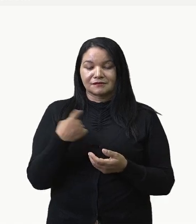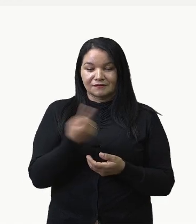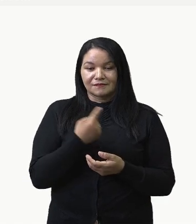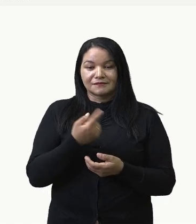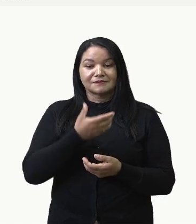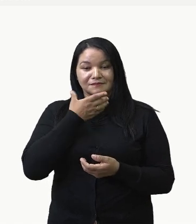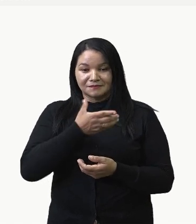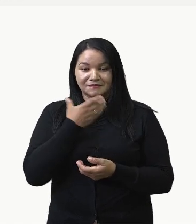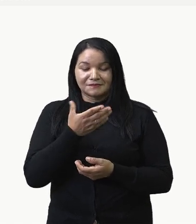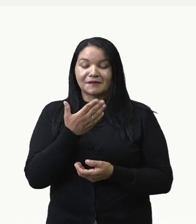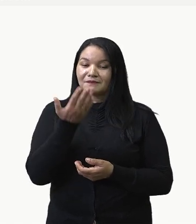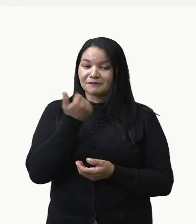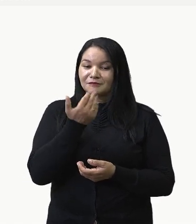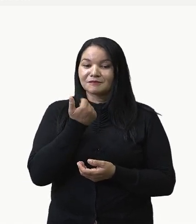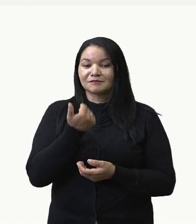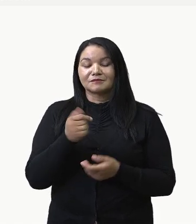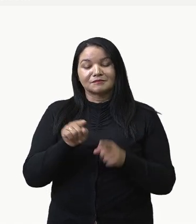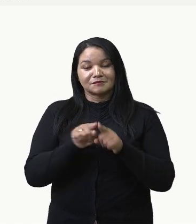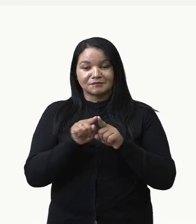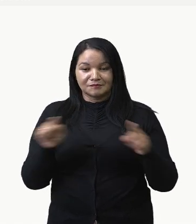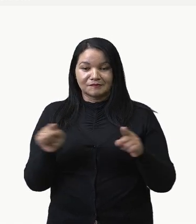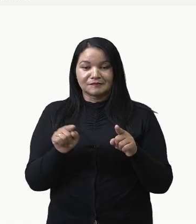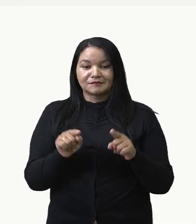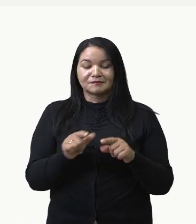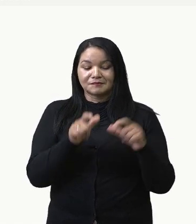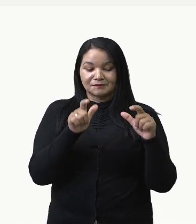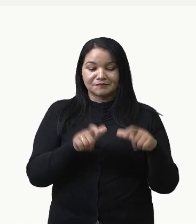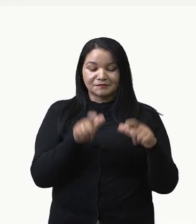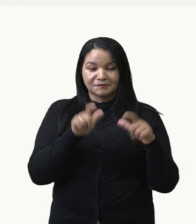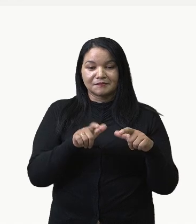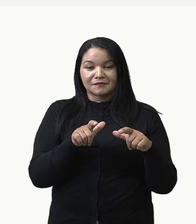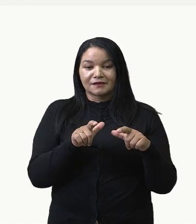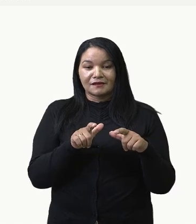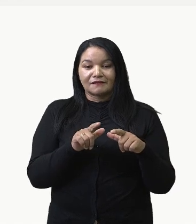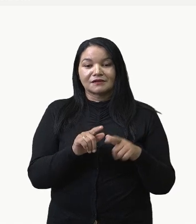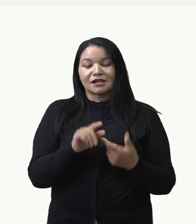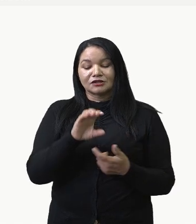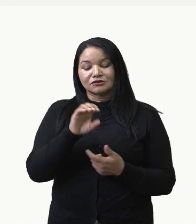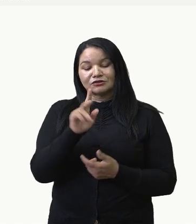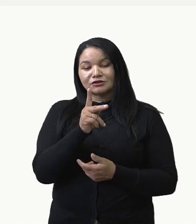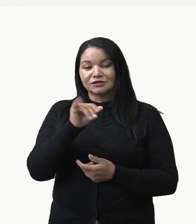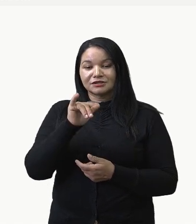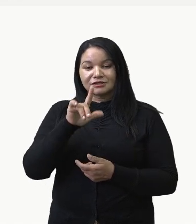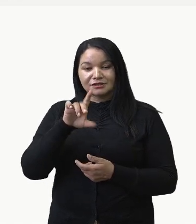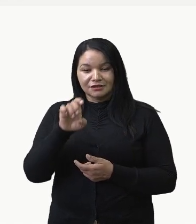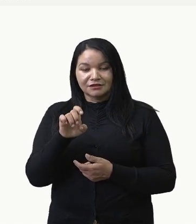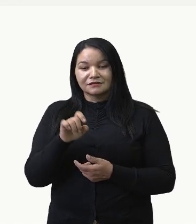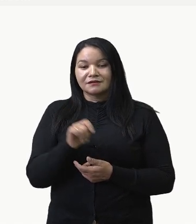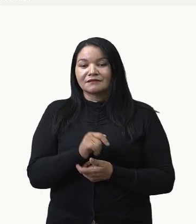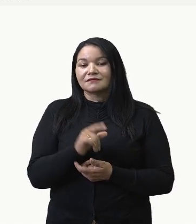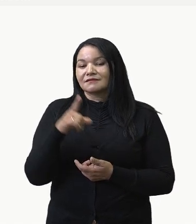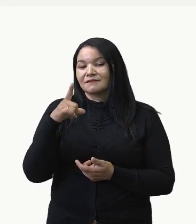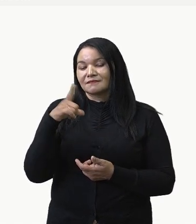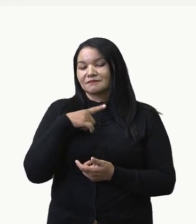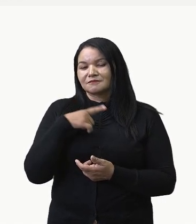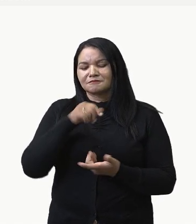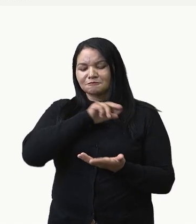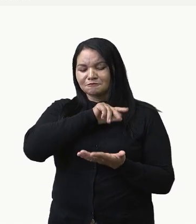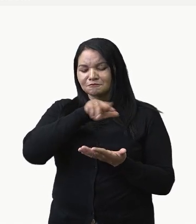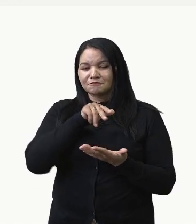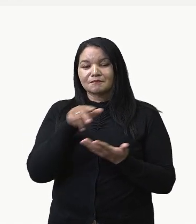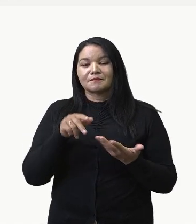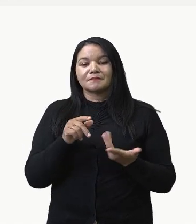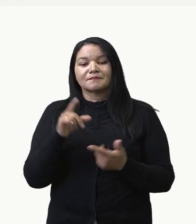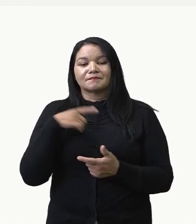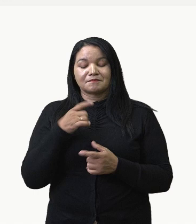no Natal mas no Chile encontra-se o pabo todos os meses do ano tem pabo para vender